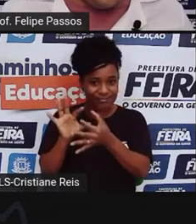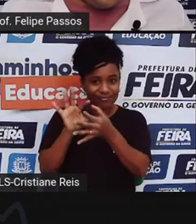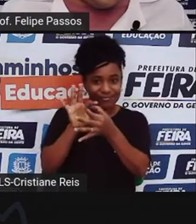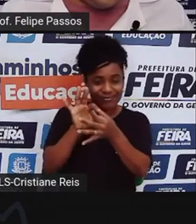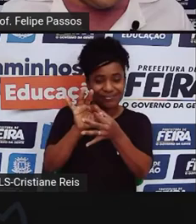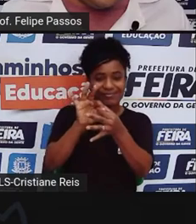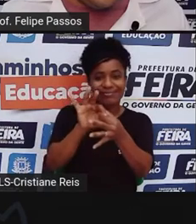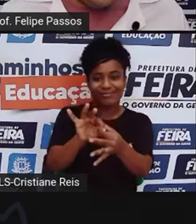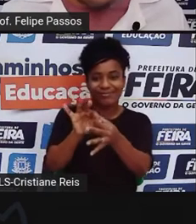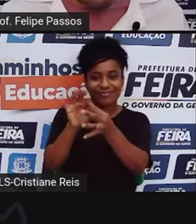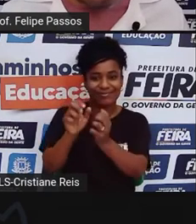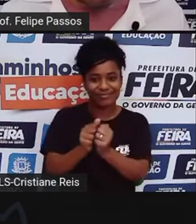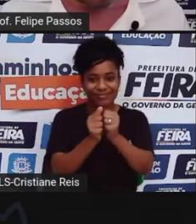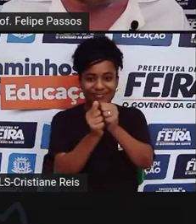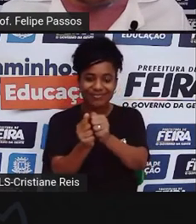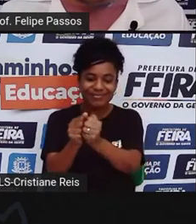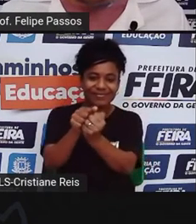te